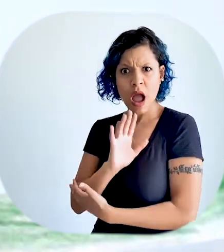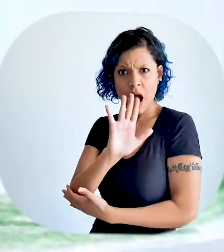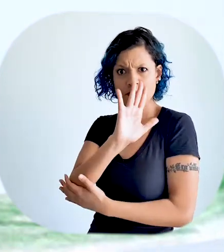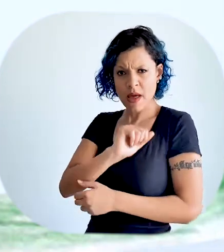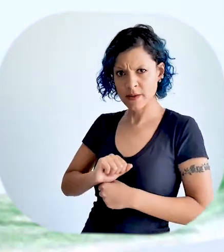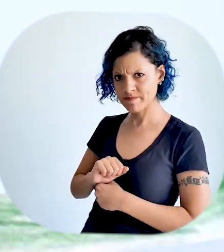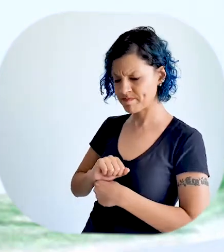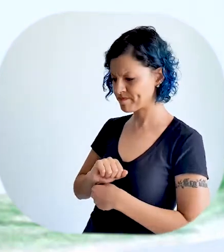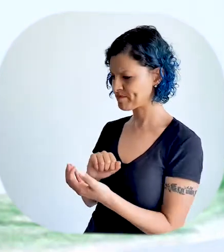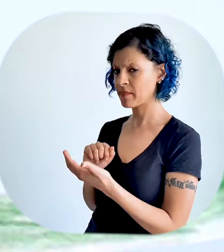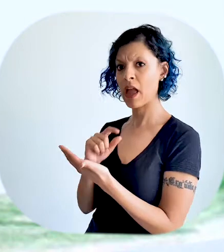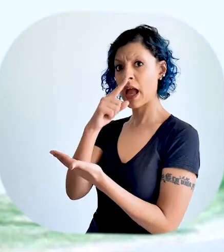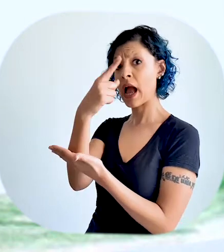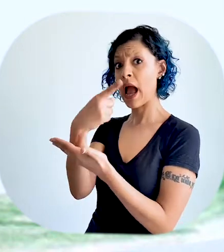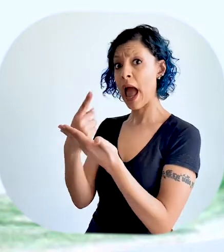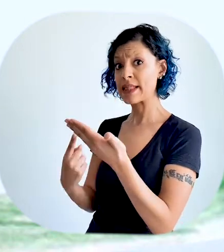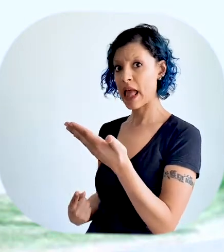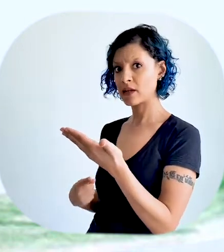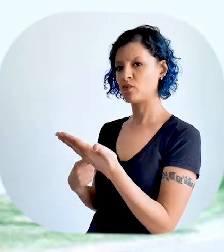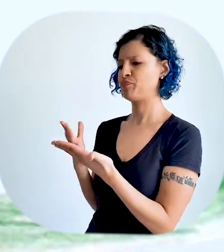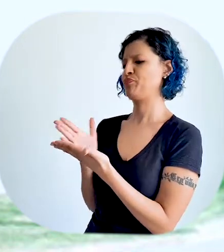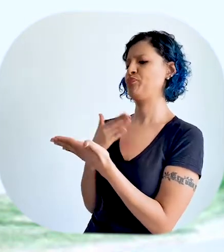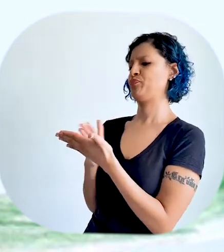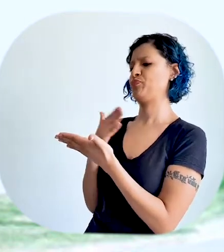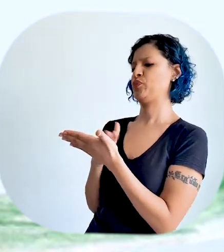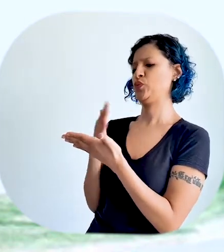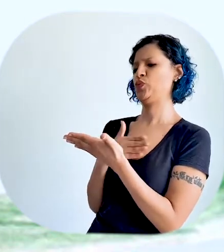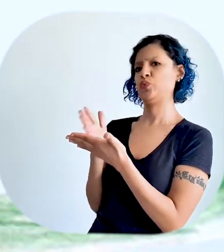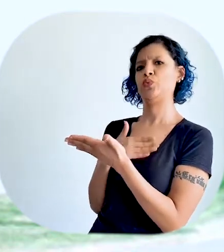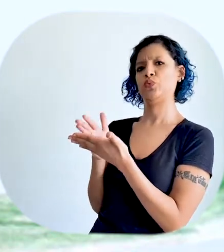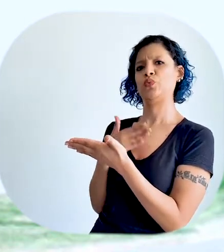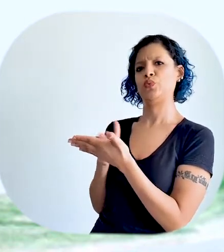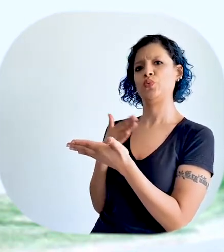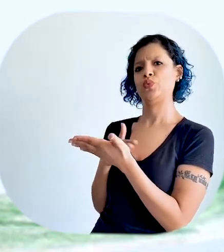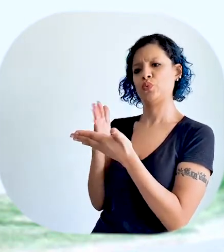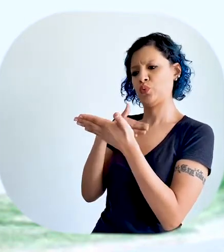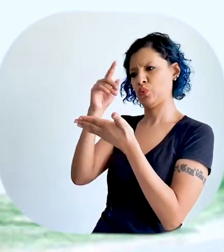A cegonha abriu seu caderno de entregas.